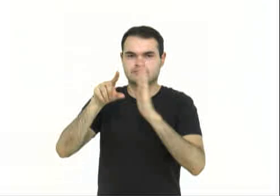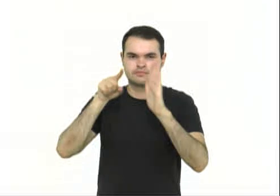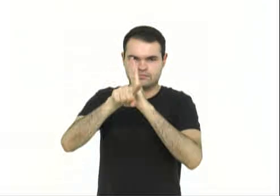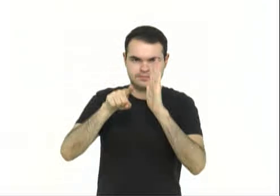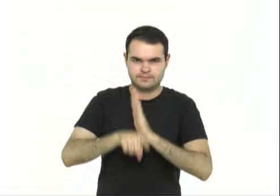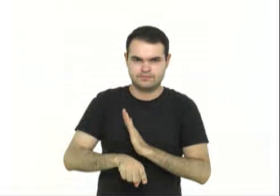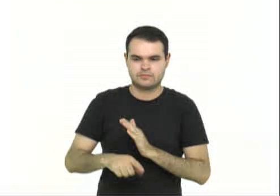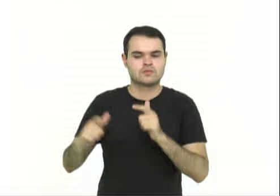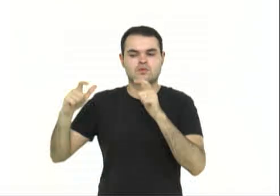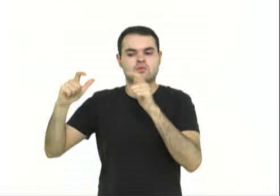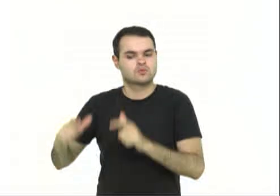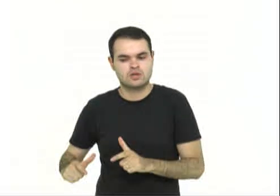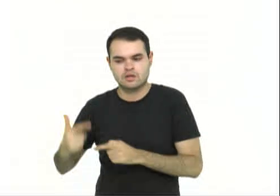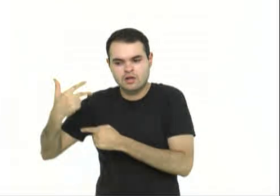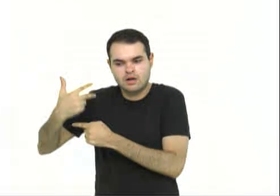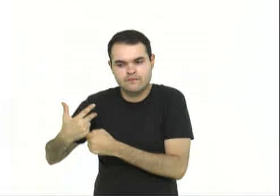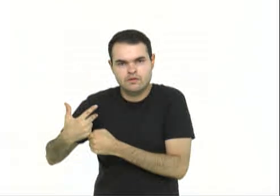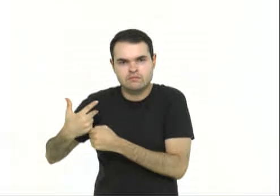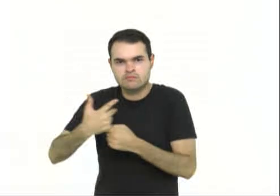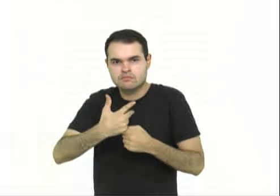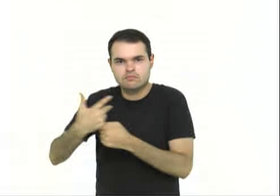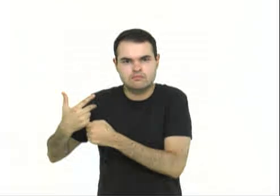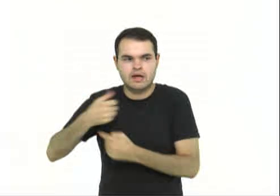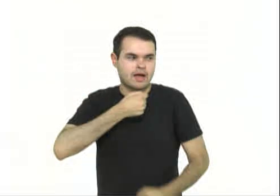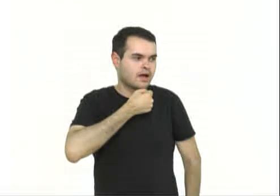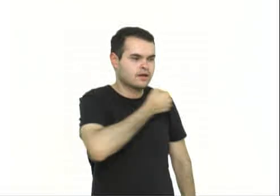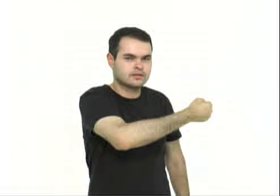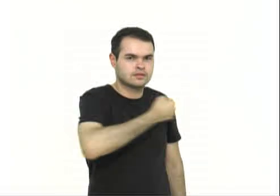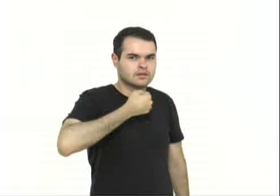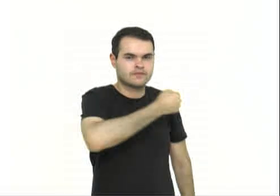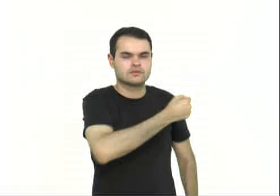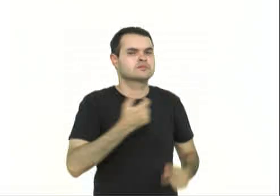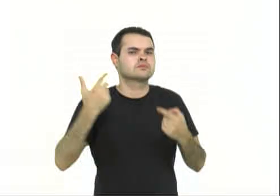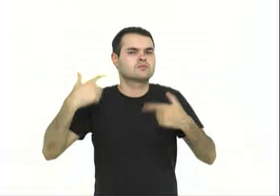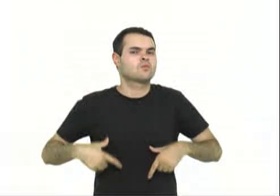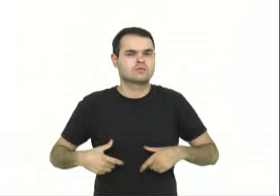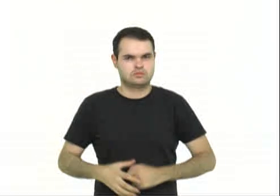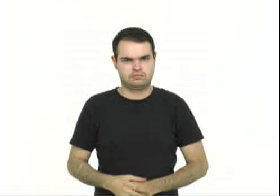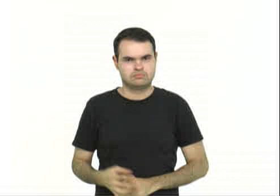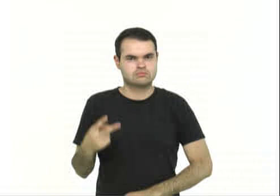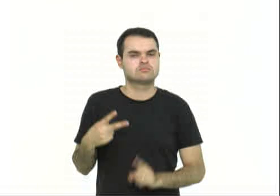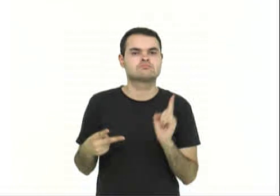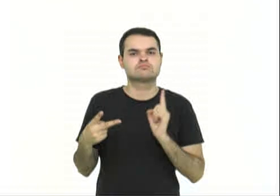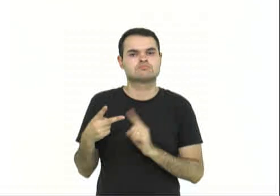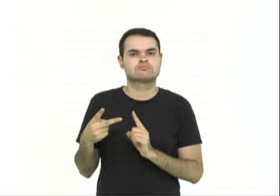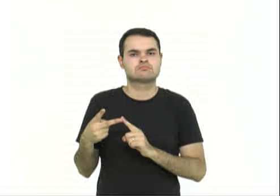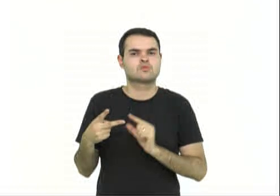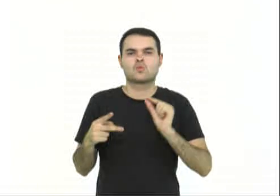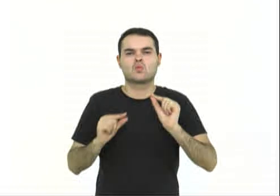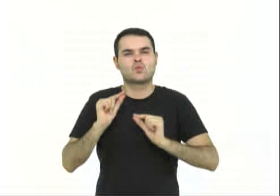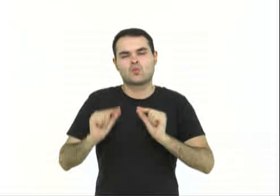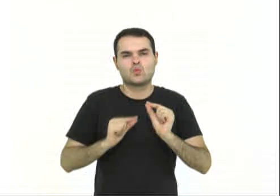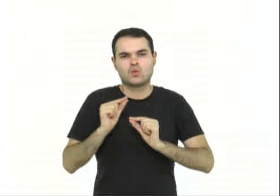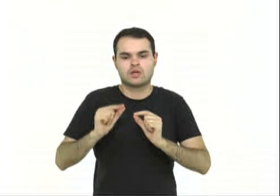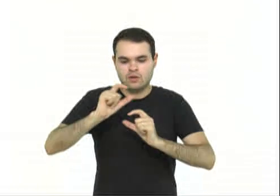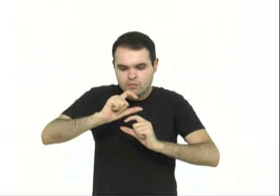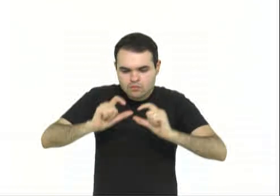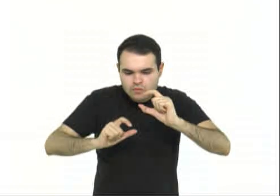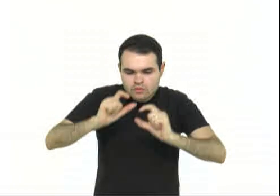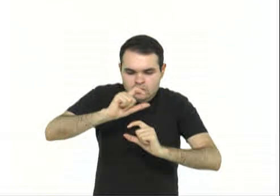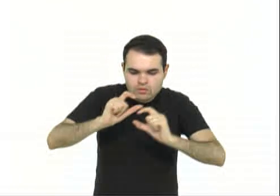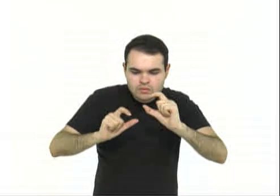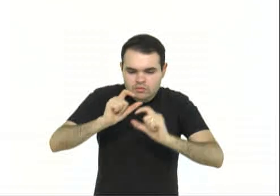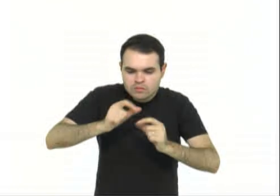Em que lugar foi gravada a entrevista com o quadrinista André Calimã? E que recurso os